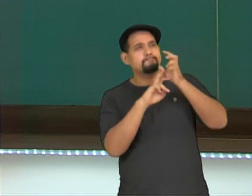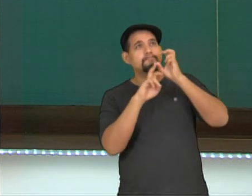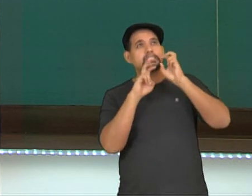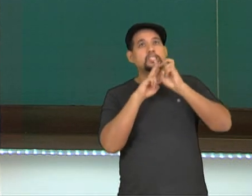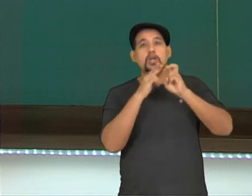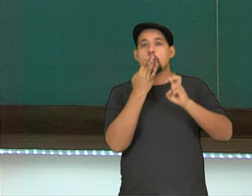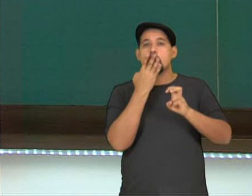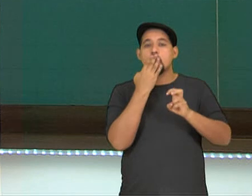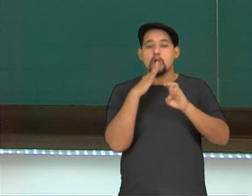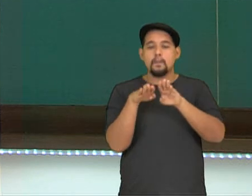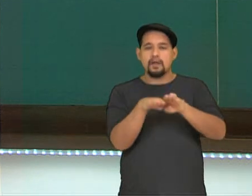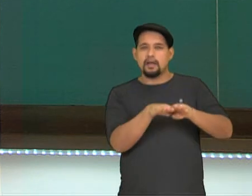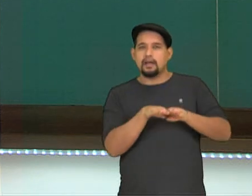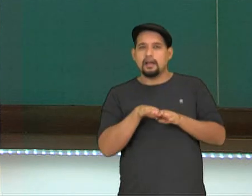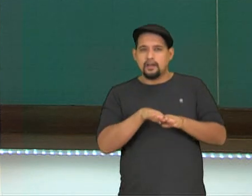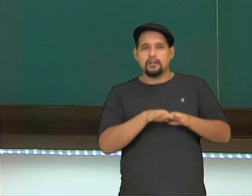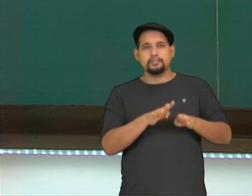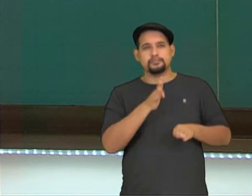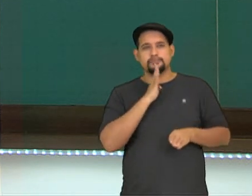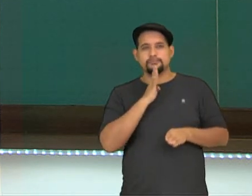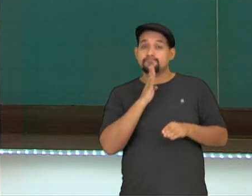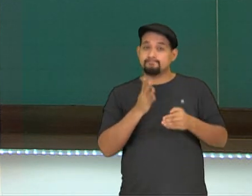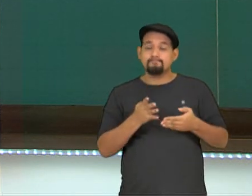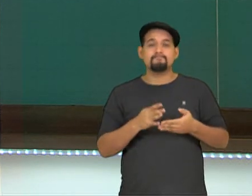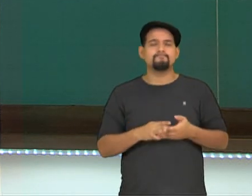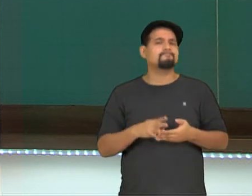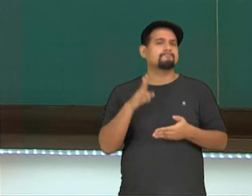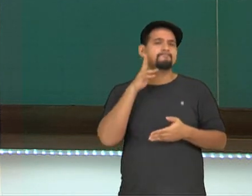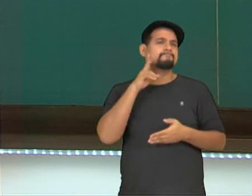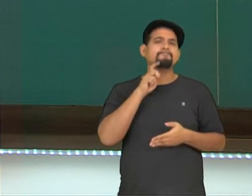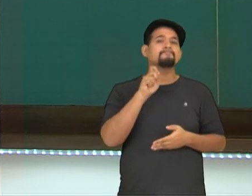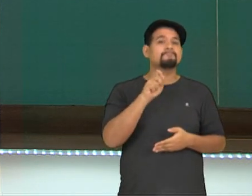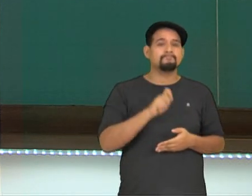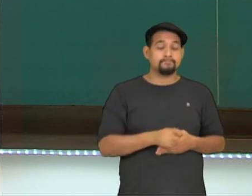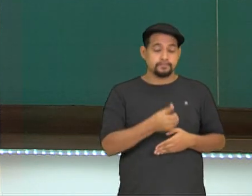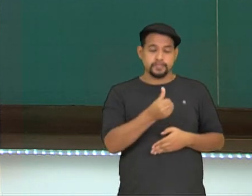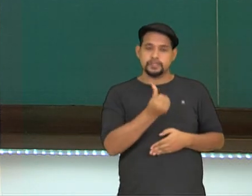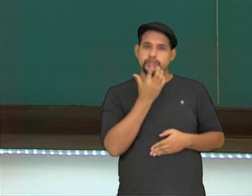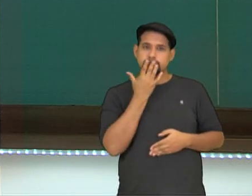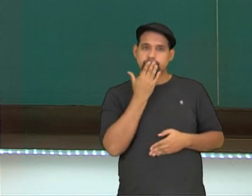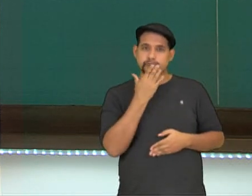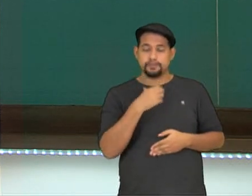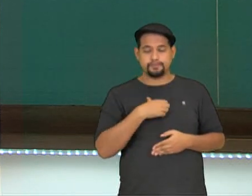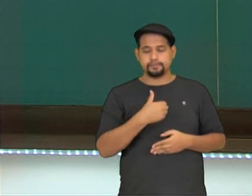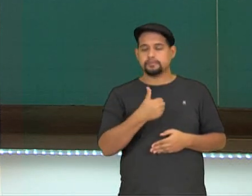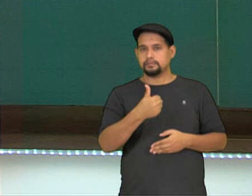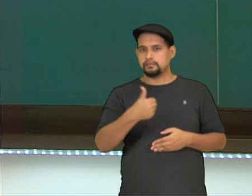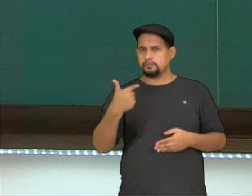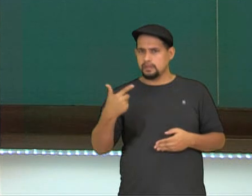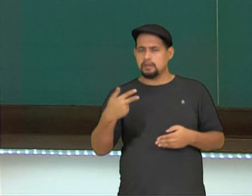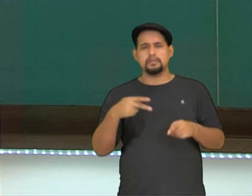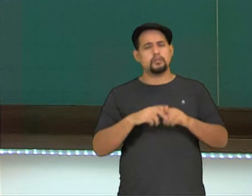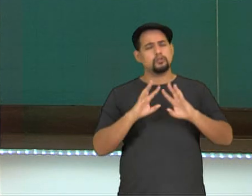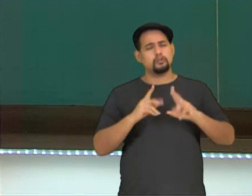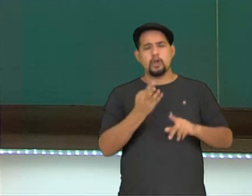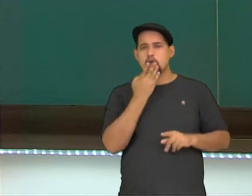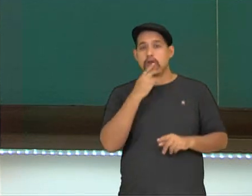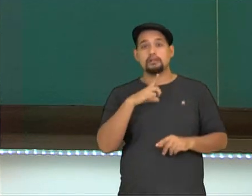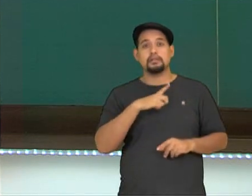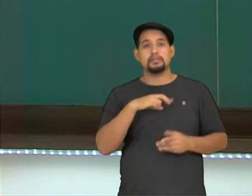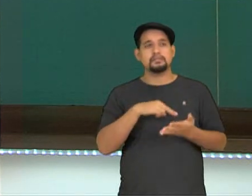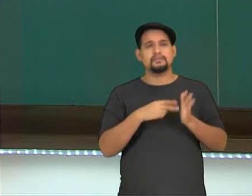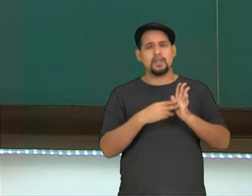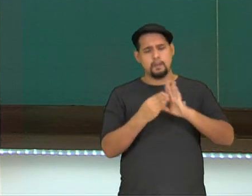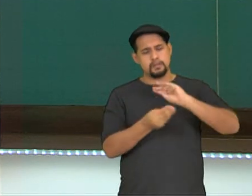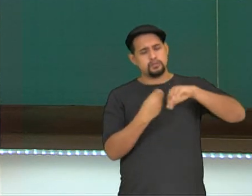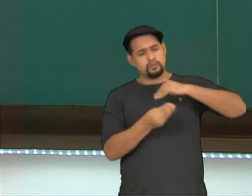como cores padrões, essas cores que nós conhecemos hoje. Lembrando que 6 cores que nós temos primárias e secundárias, todo o resto de cores que nós temos é